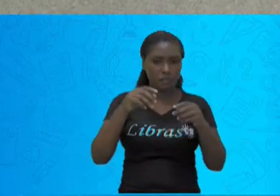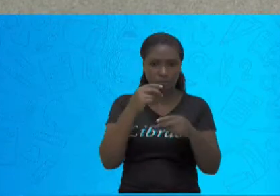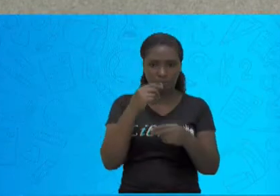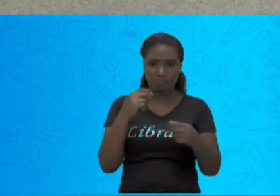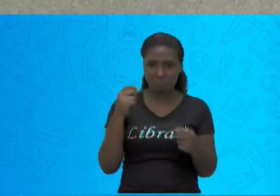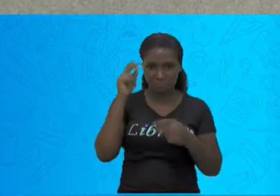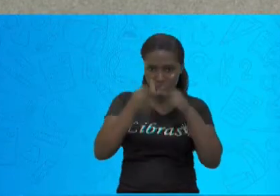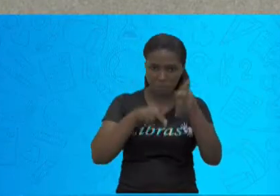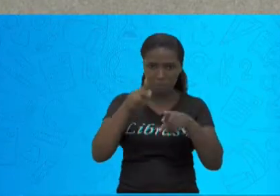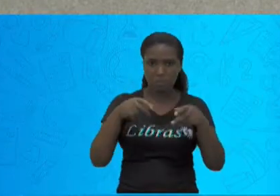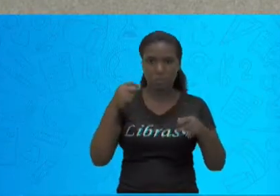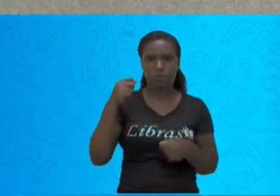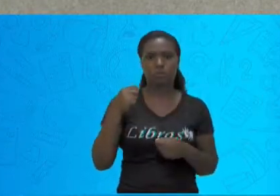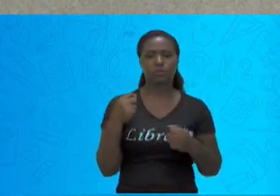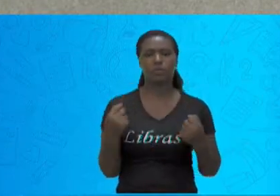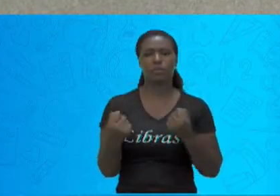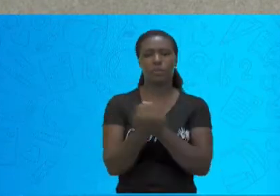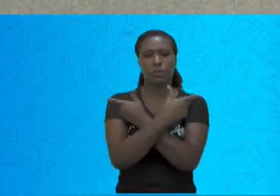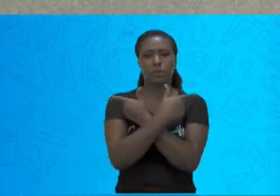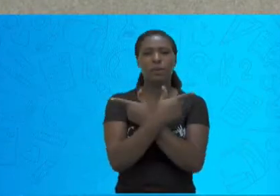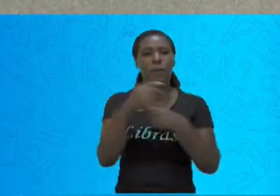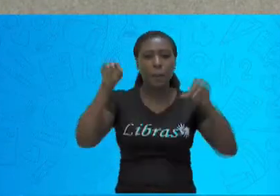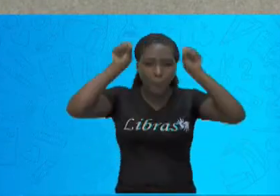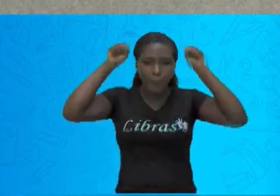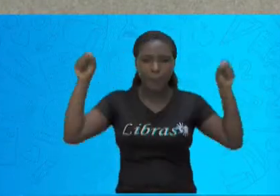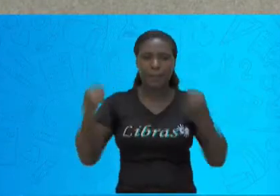isso na sua